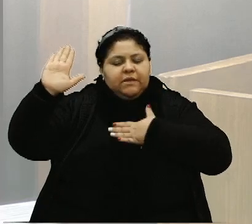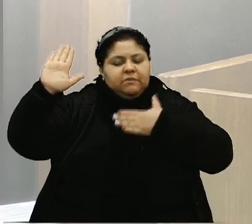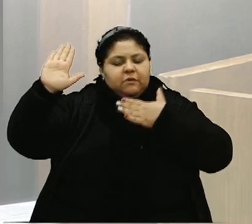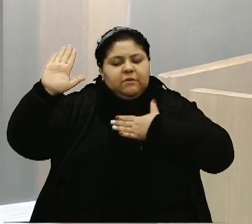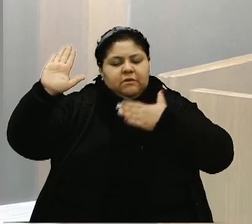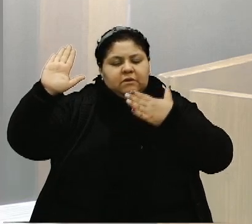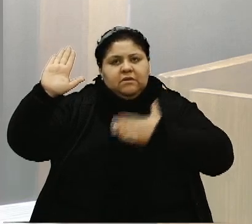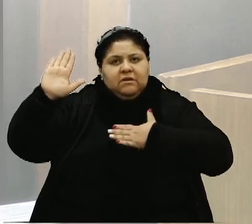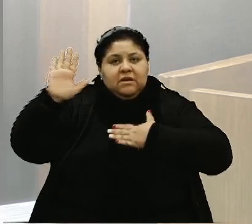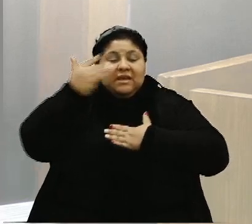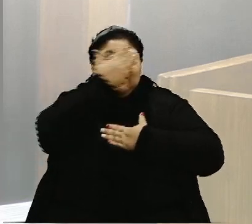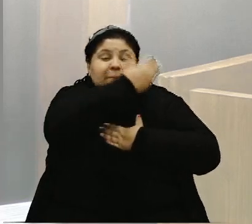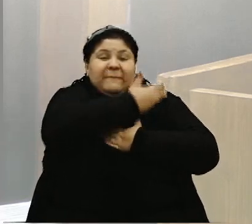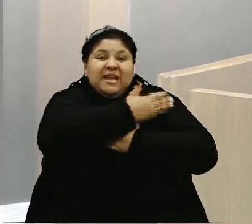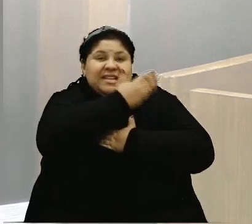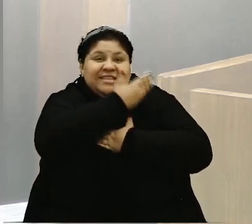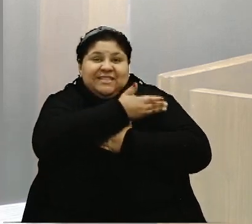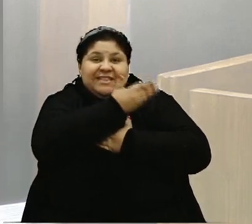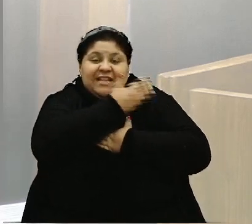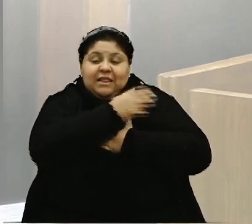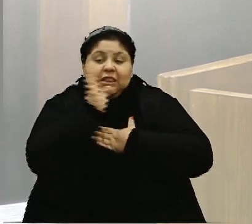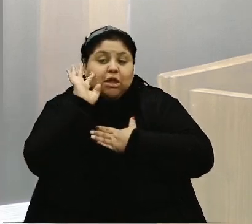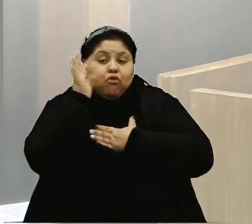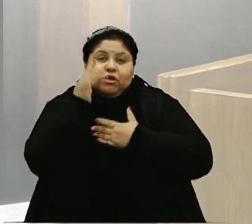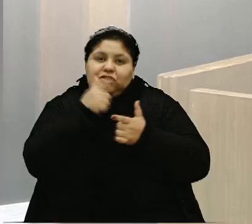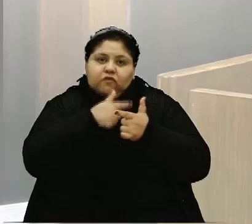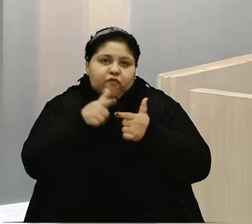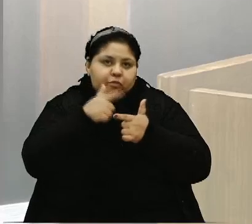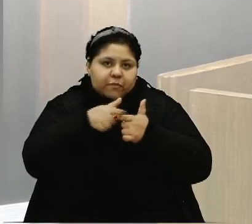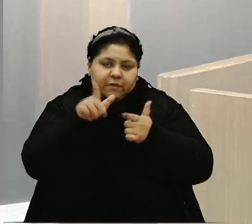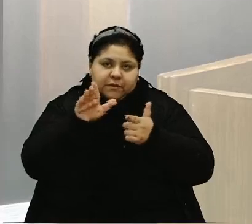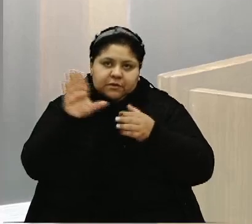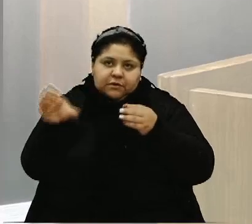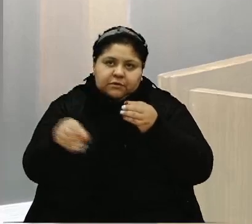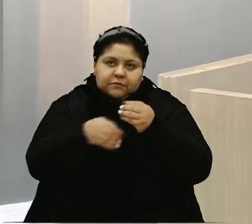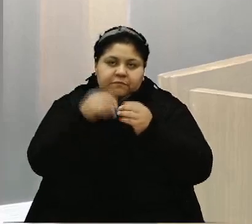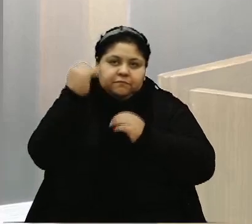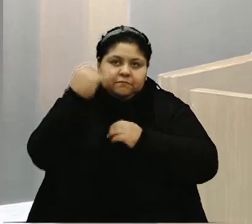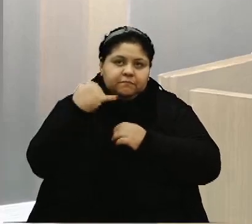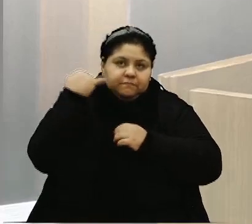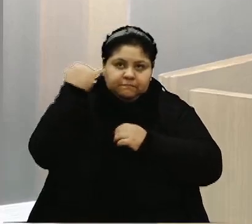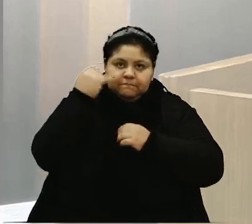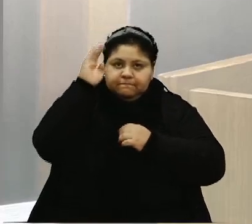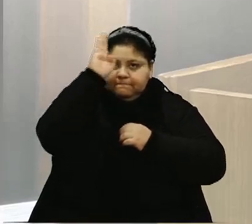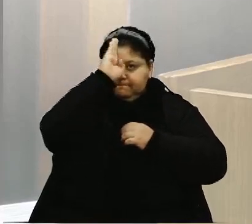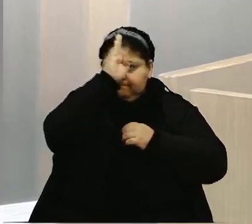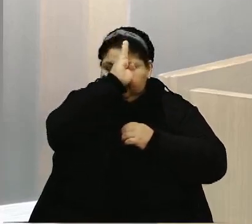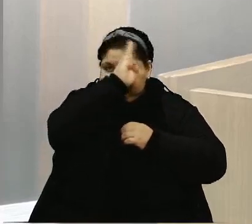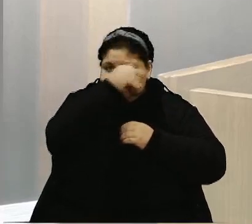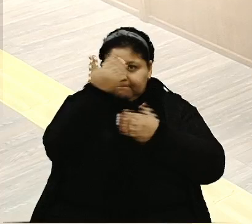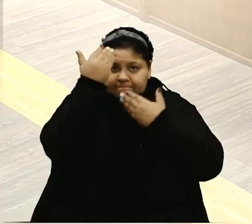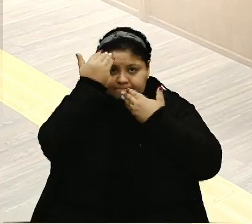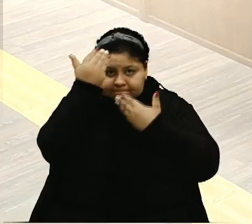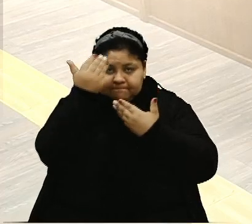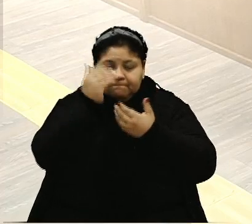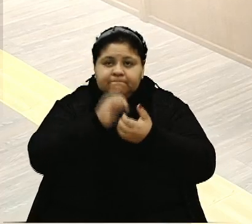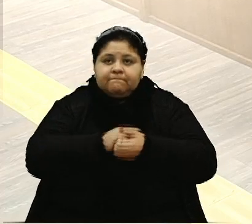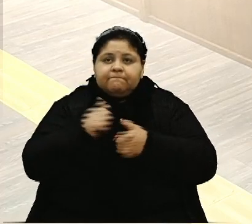e, na prática, não solucionam os problemas. Seu à parte, vereador Bressan. Obrigado, vereadora Estela.